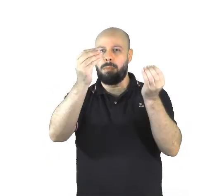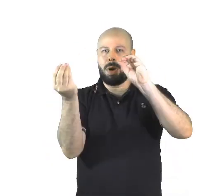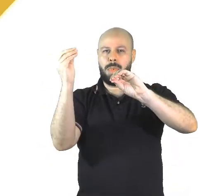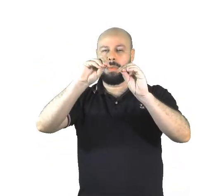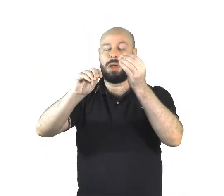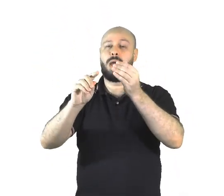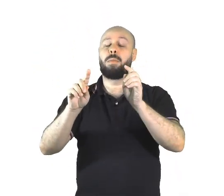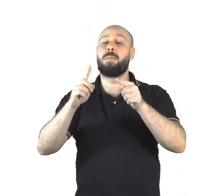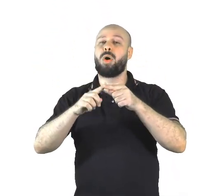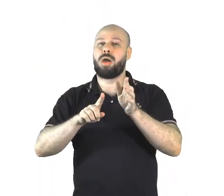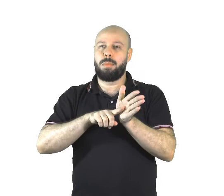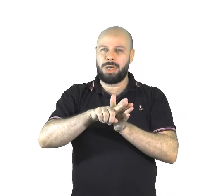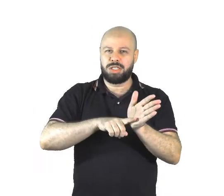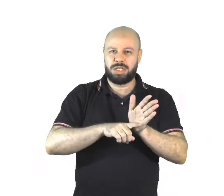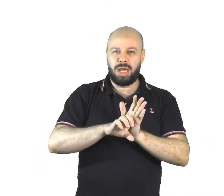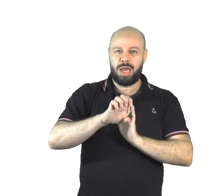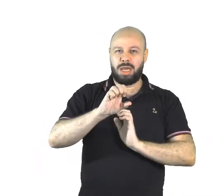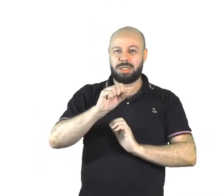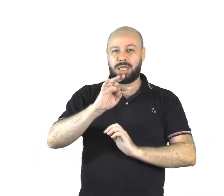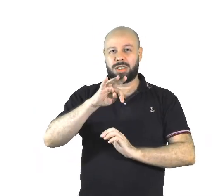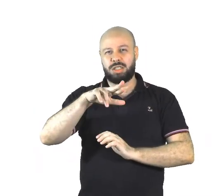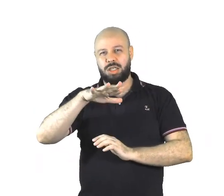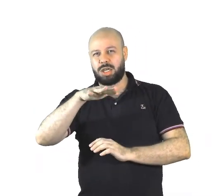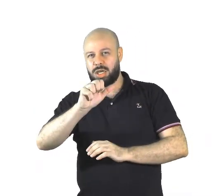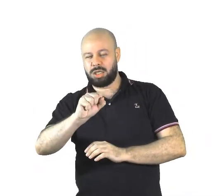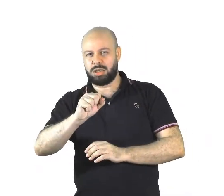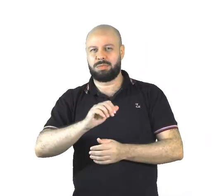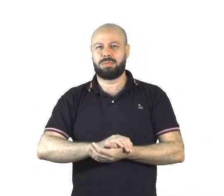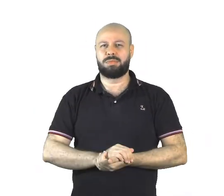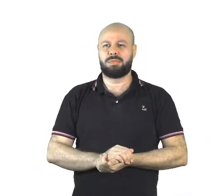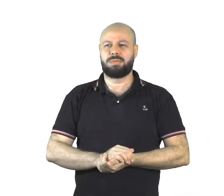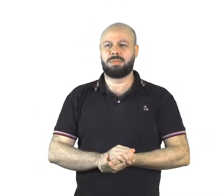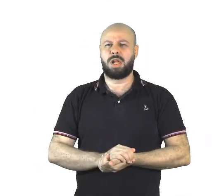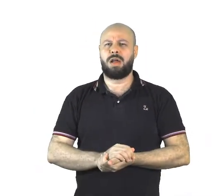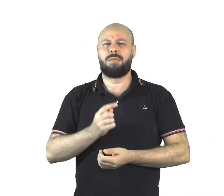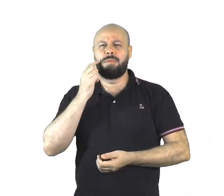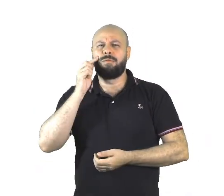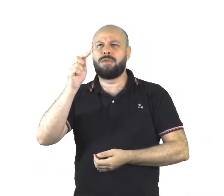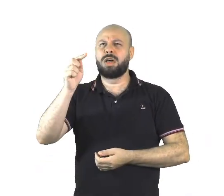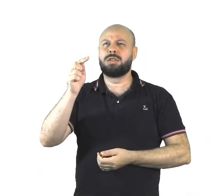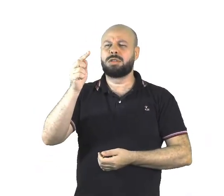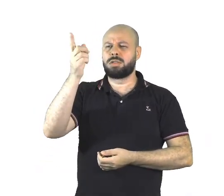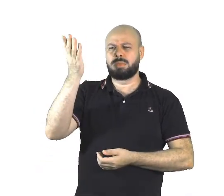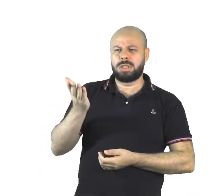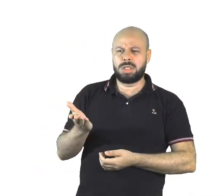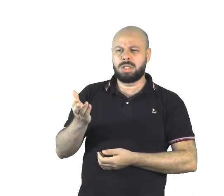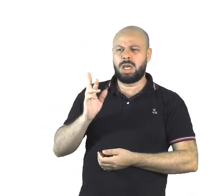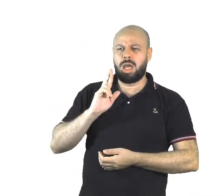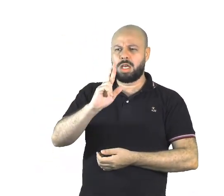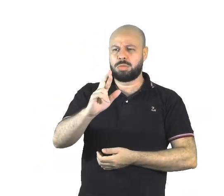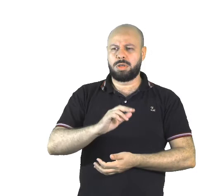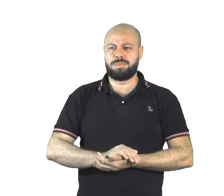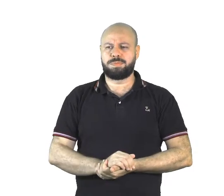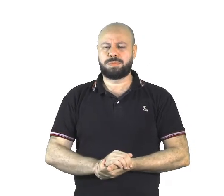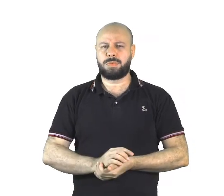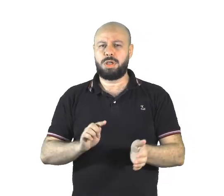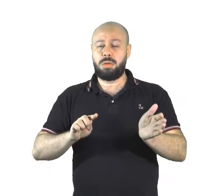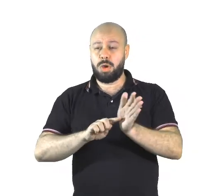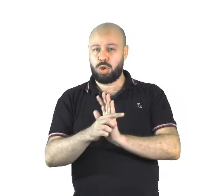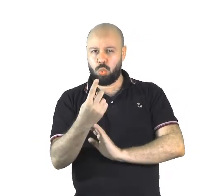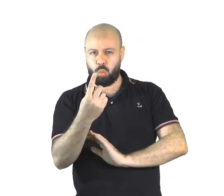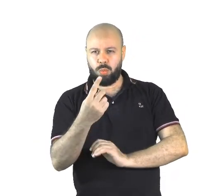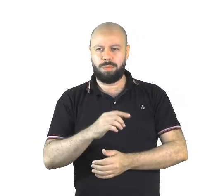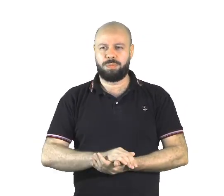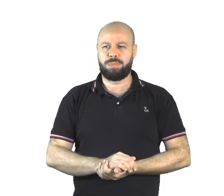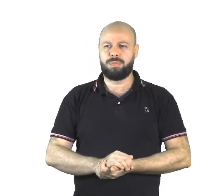pesquisas estatísticas. Observa o gráfico e responda. Aquele gráfico lá. Primeira pergunta: qual